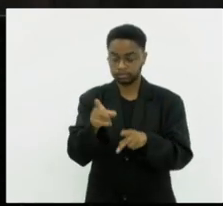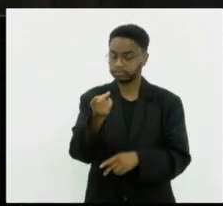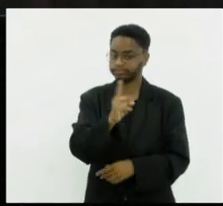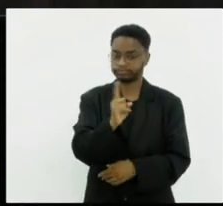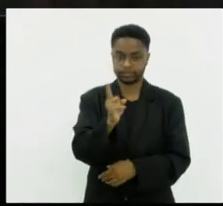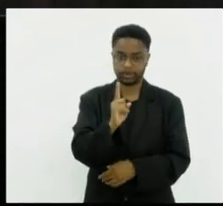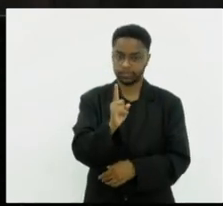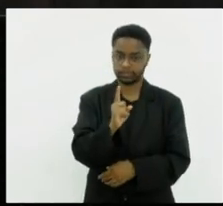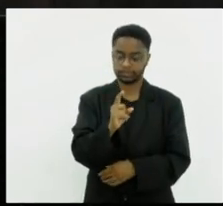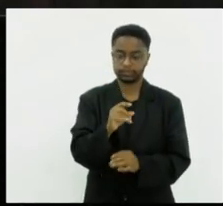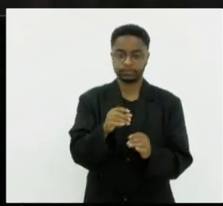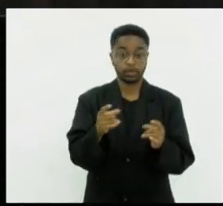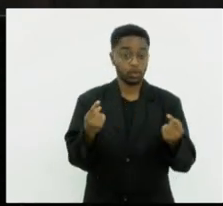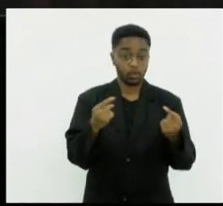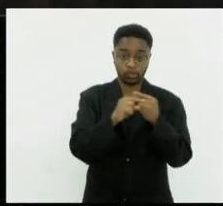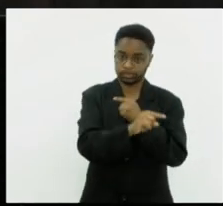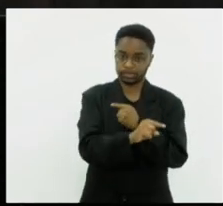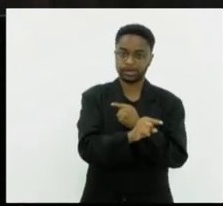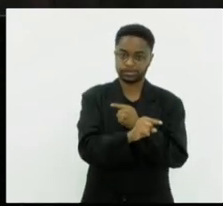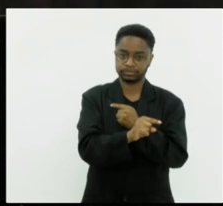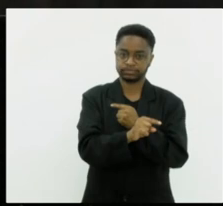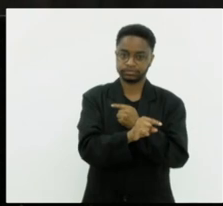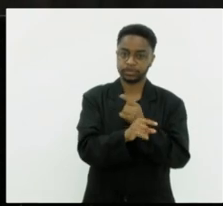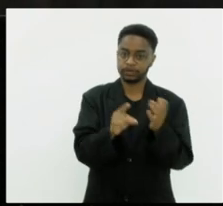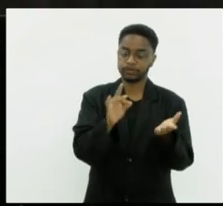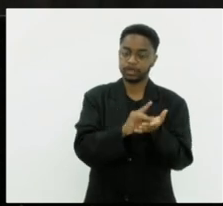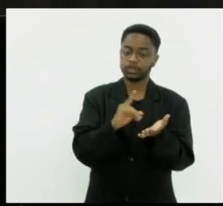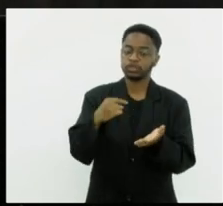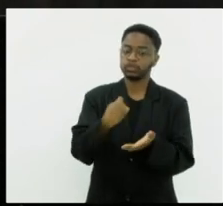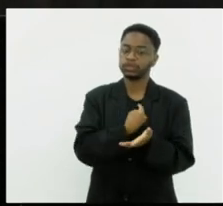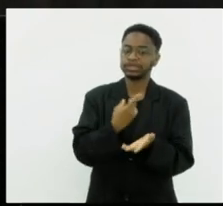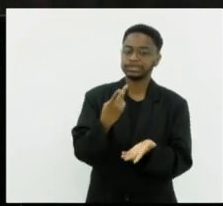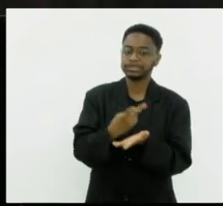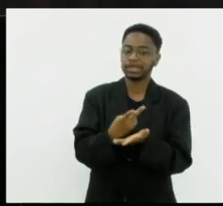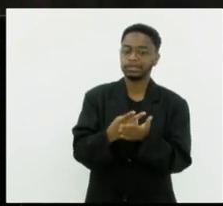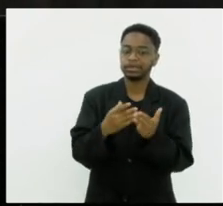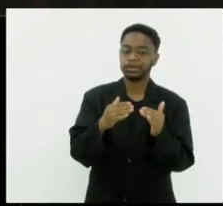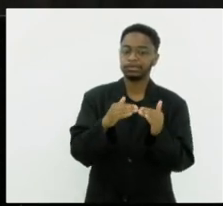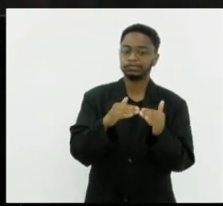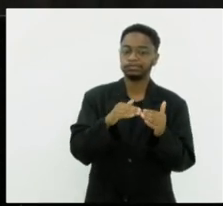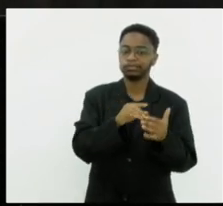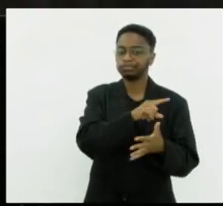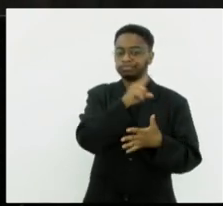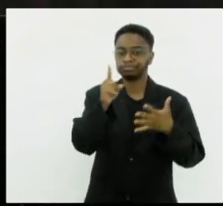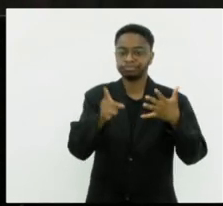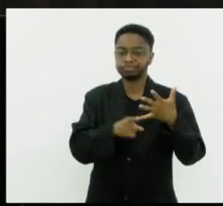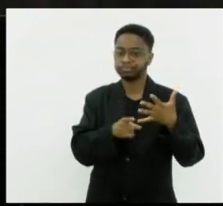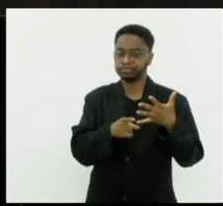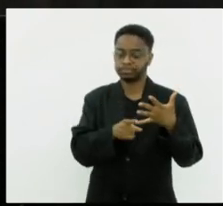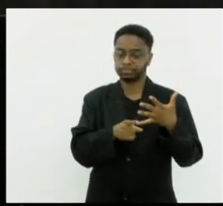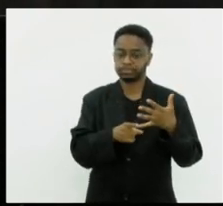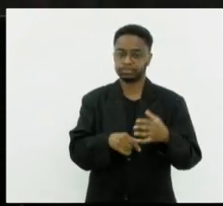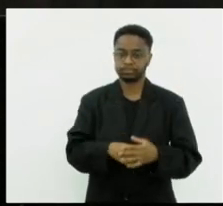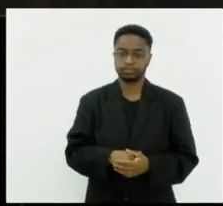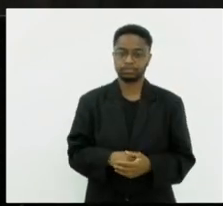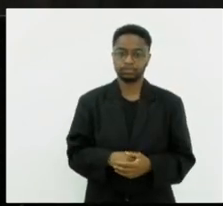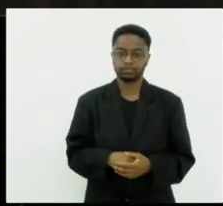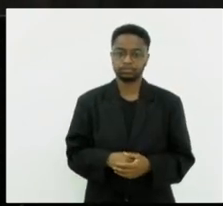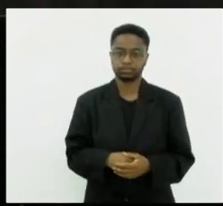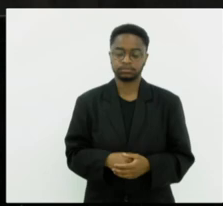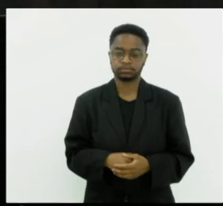Não! Ao contrário, estamos sempre no final da fila. Por via